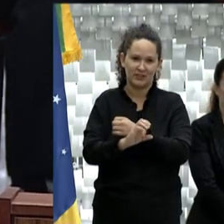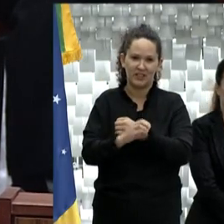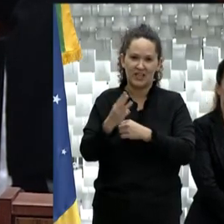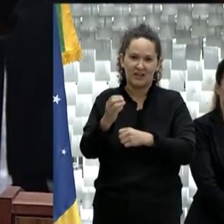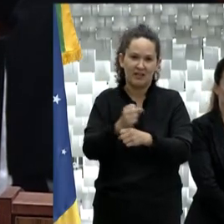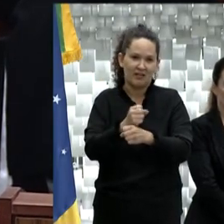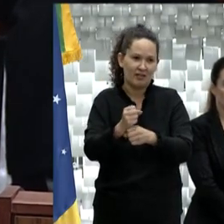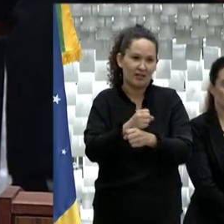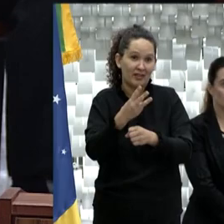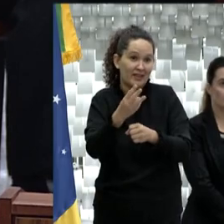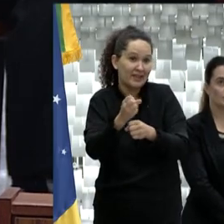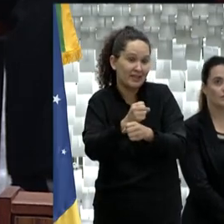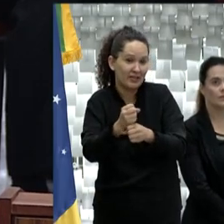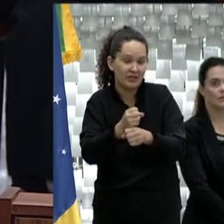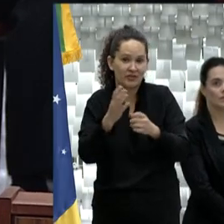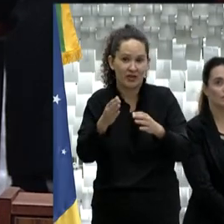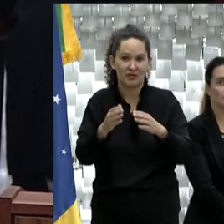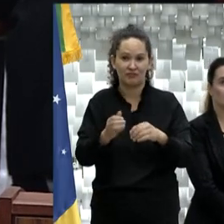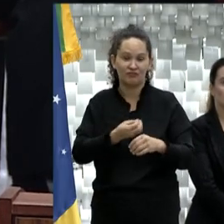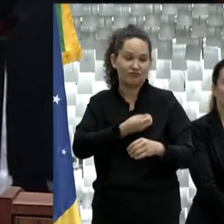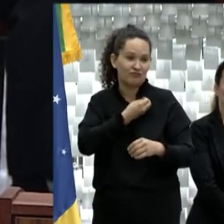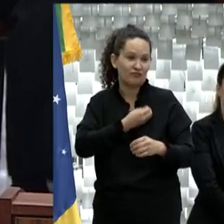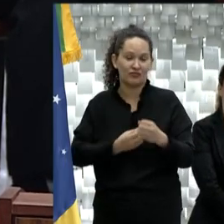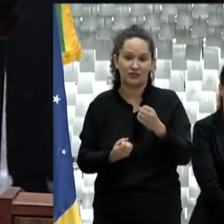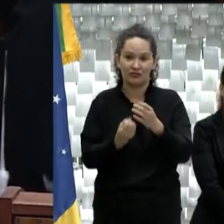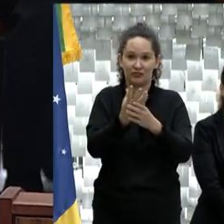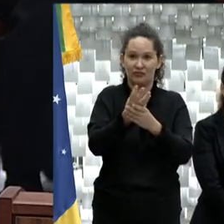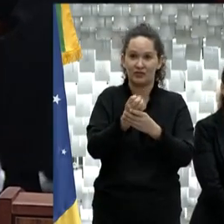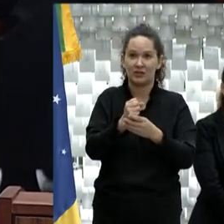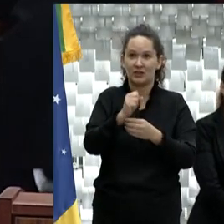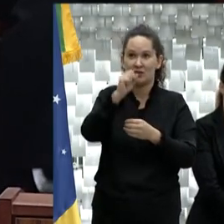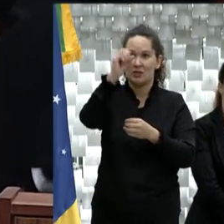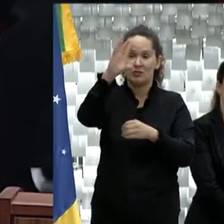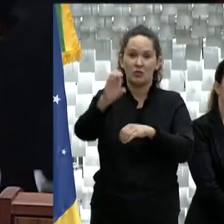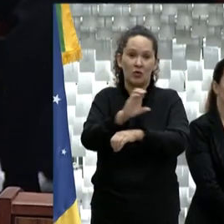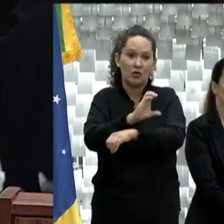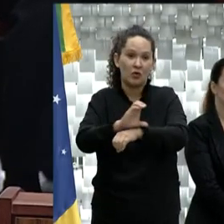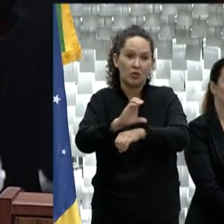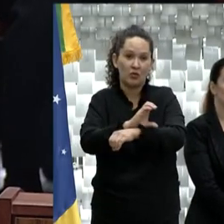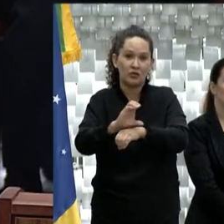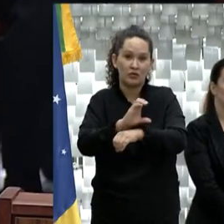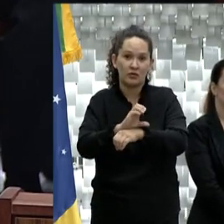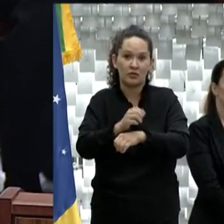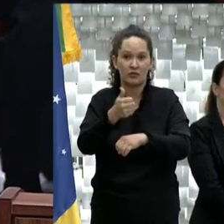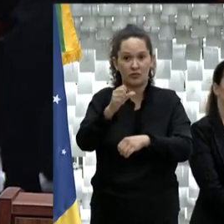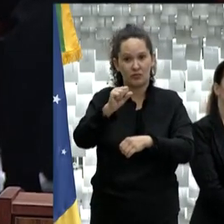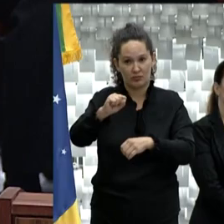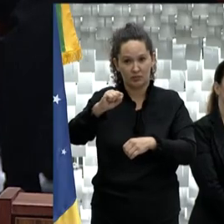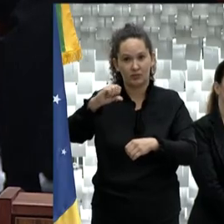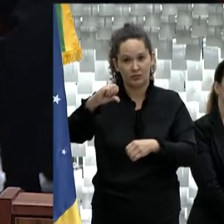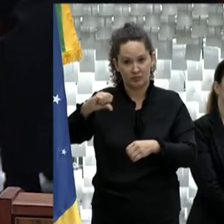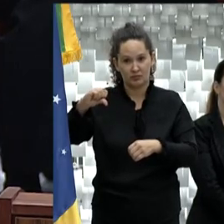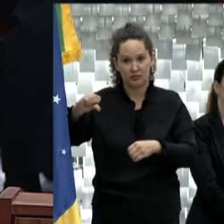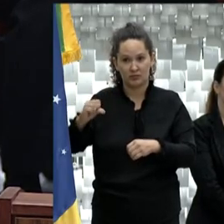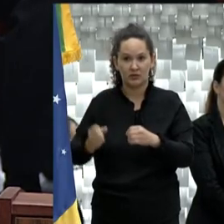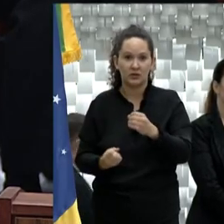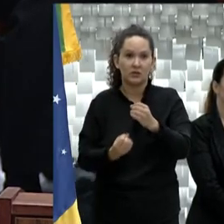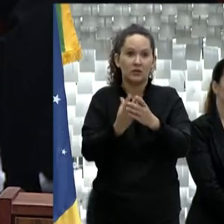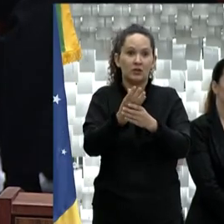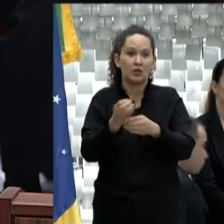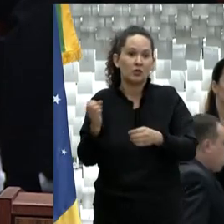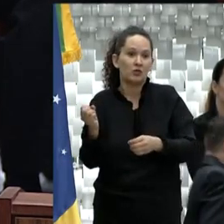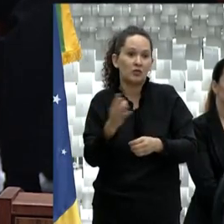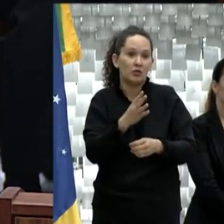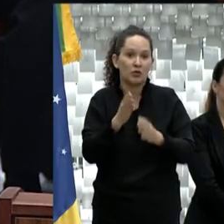3 décadas, esta Corte ganhou vida sob as bênçãos da Constituição de 1988, inaugurando um novo